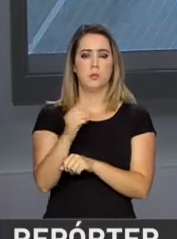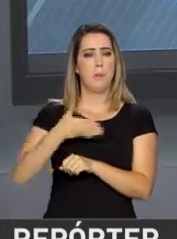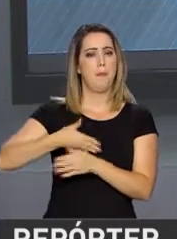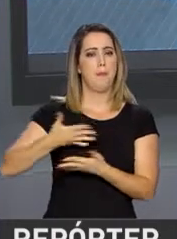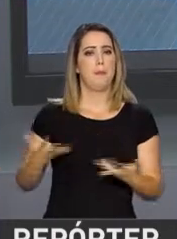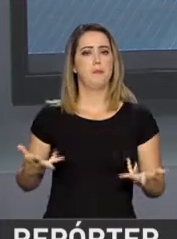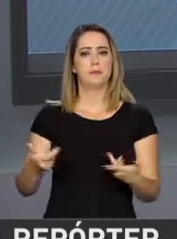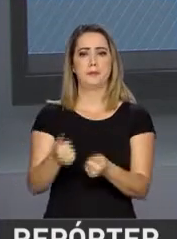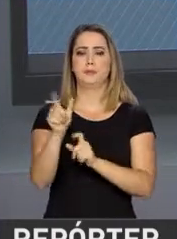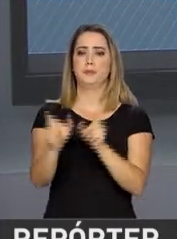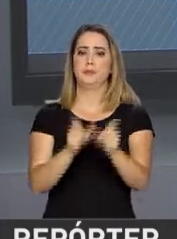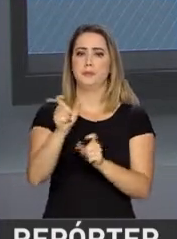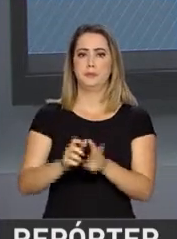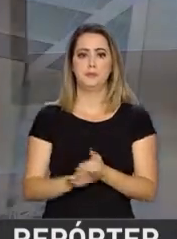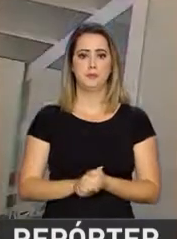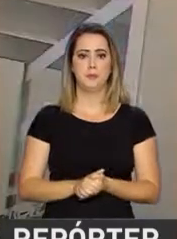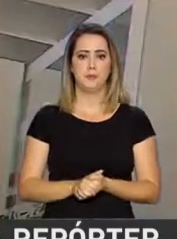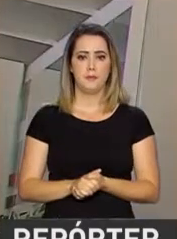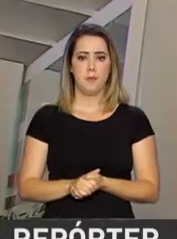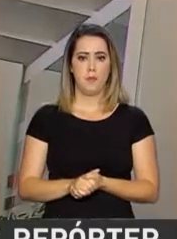mais qualidade para a população.